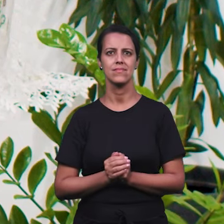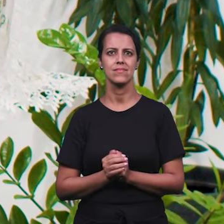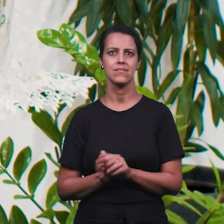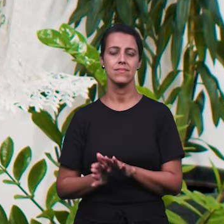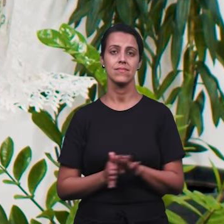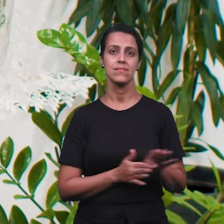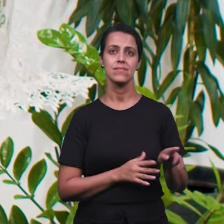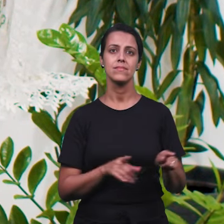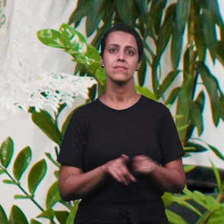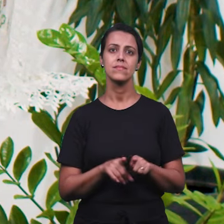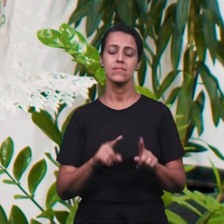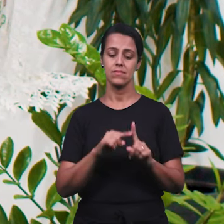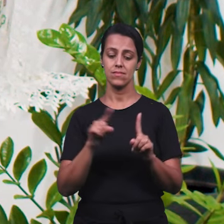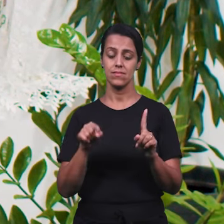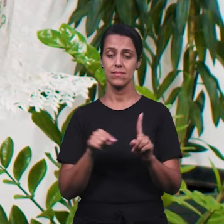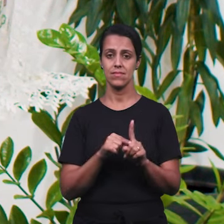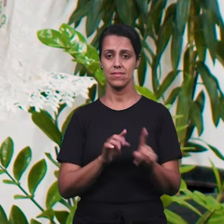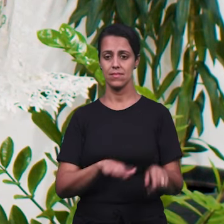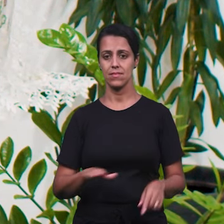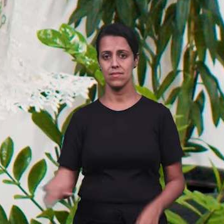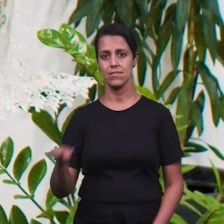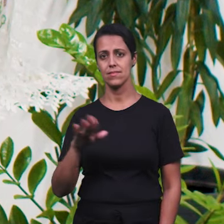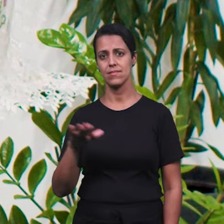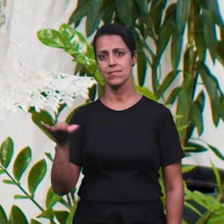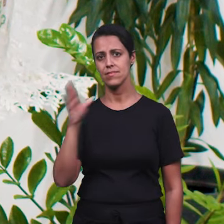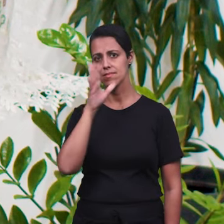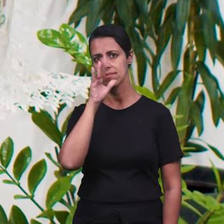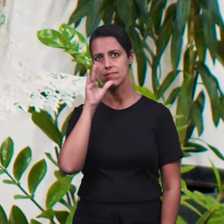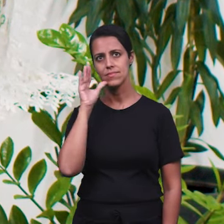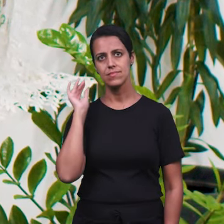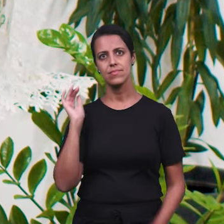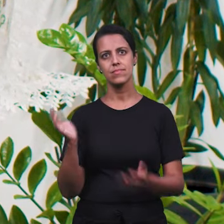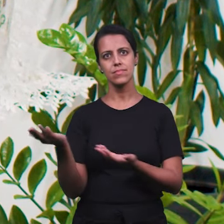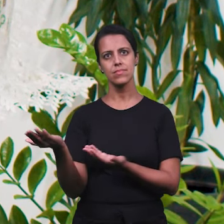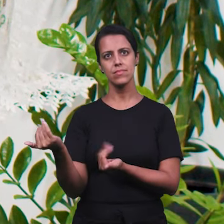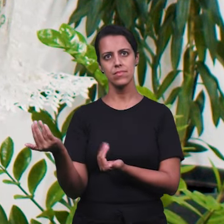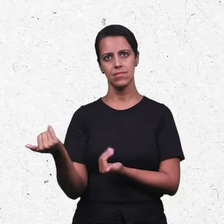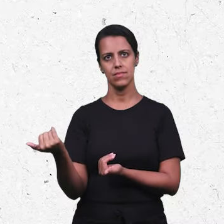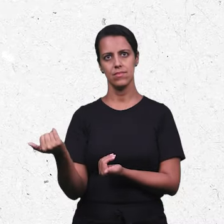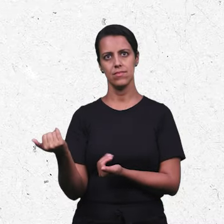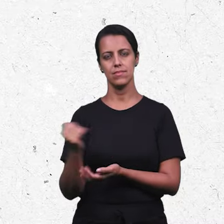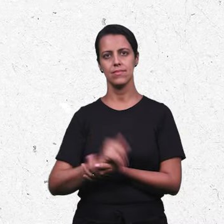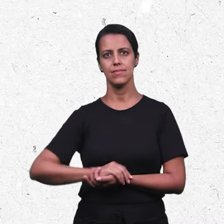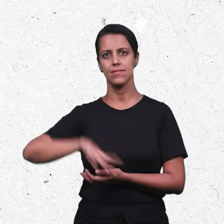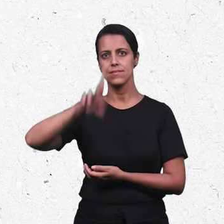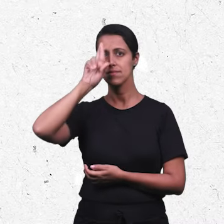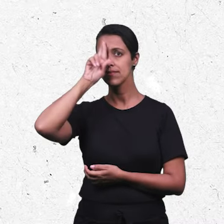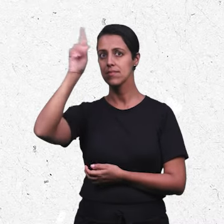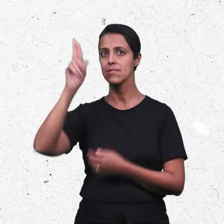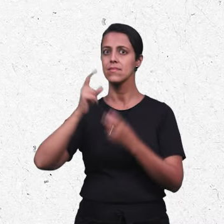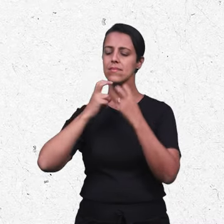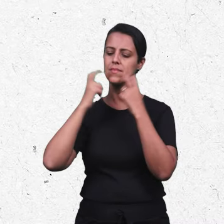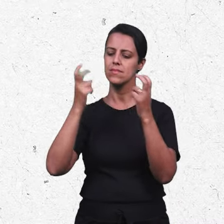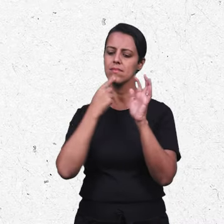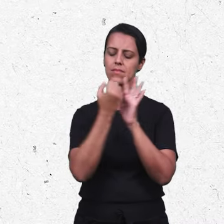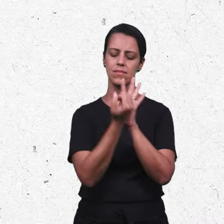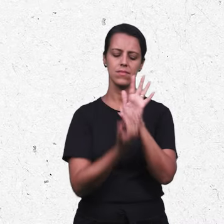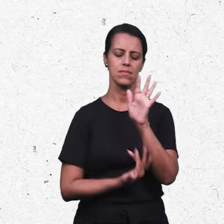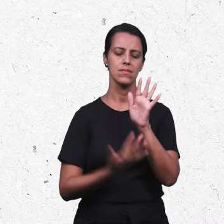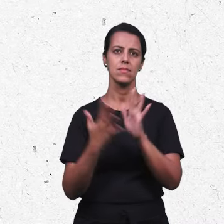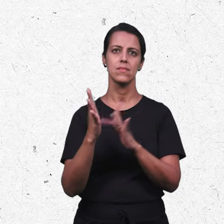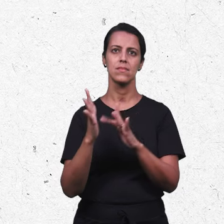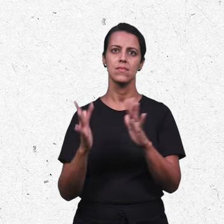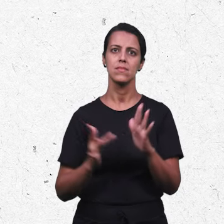uma intercessão pelas gestantes crianças intermediários adolescentes e jovens senhor nosso deus clamamos pelo sangue do Senhor Jesus